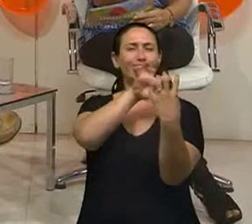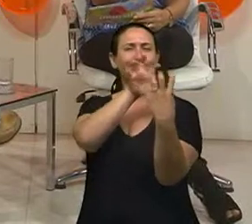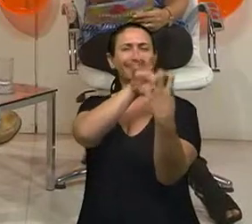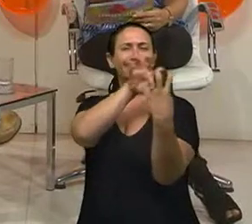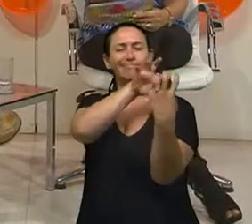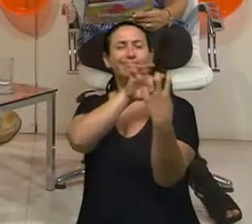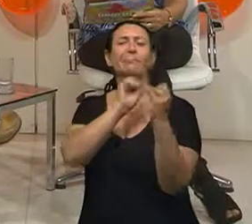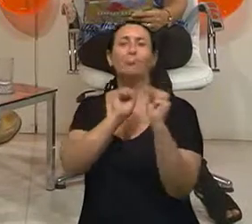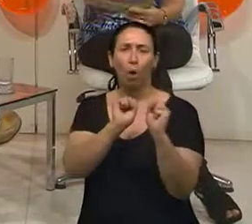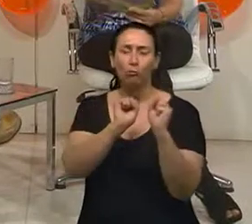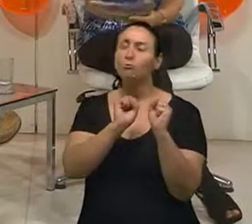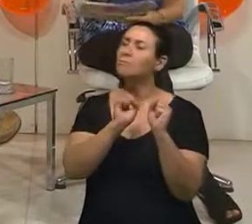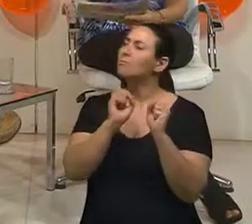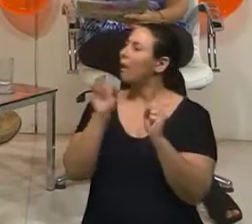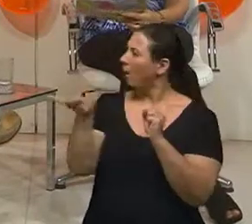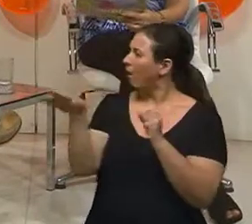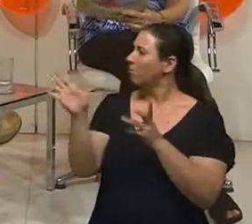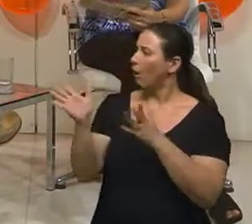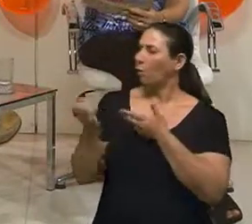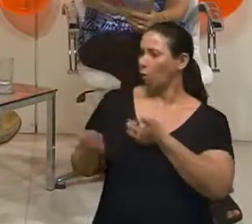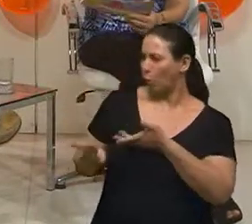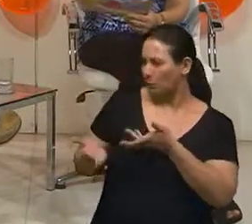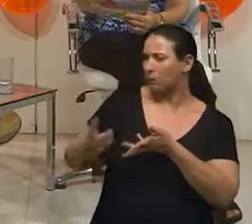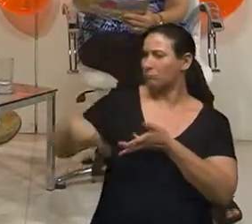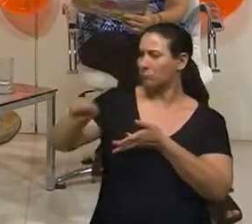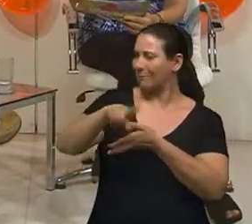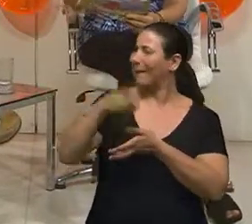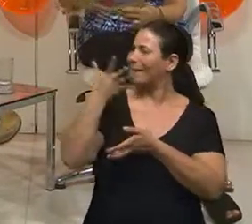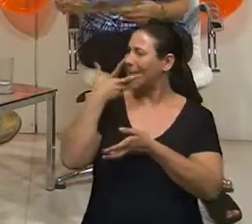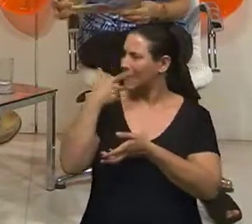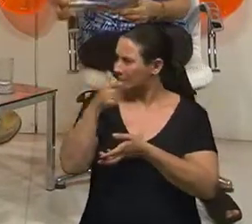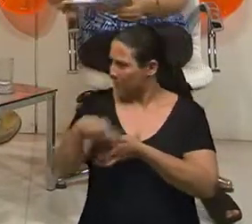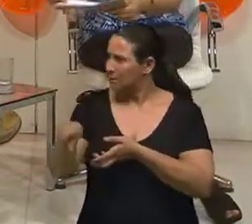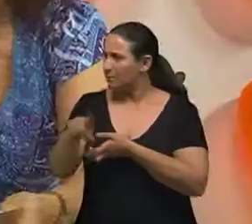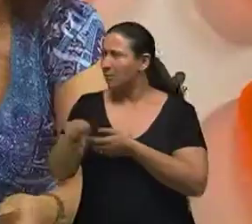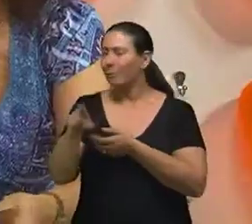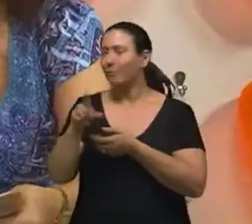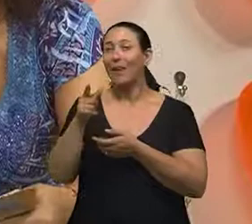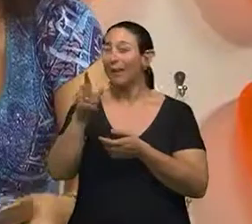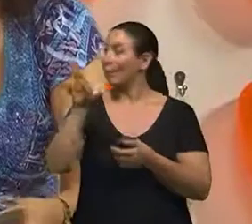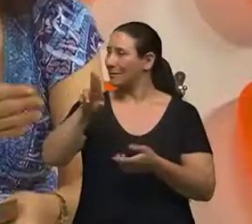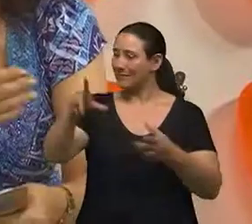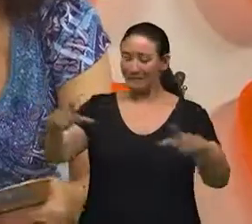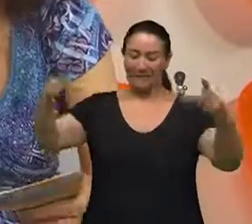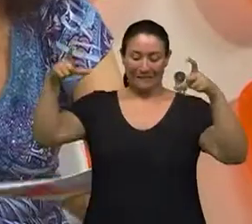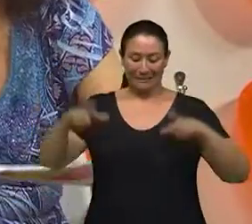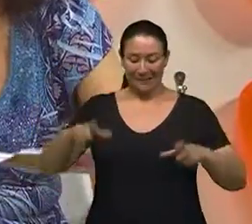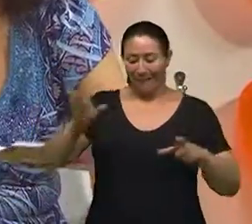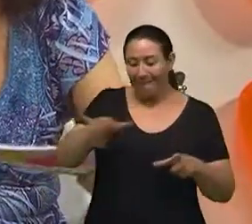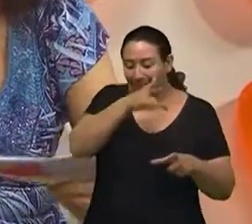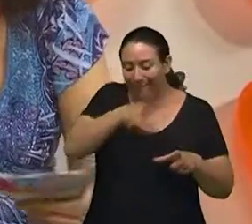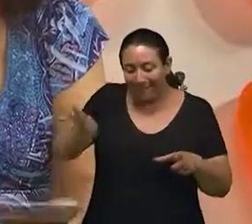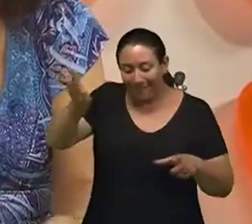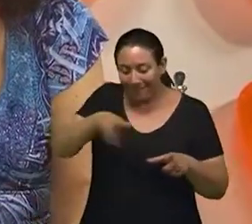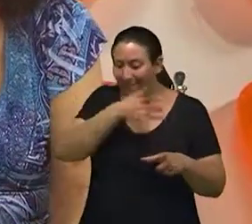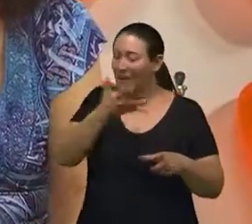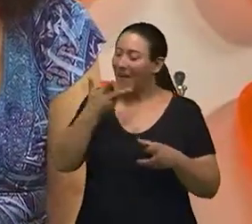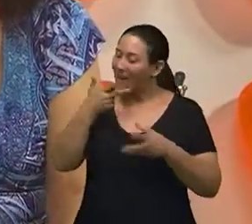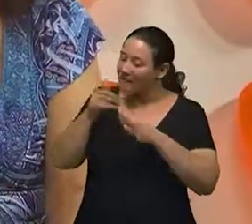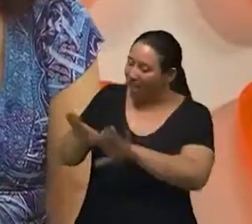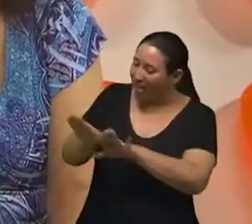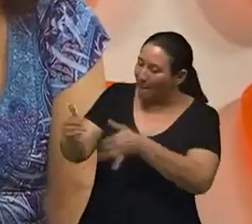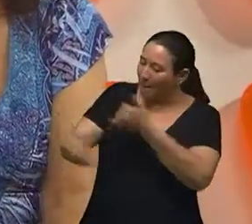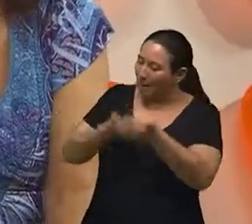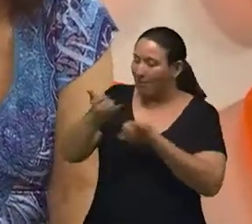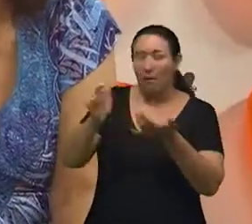hoje, adolescentes, pré-adolescentes, crianças, tem gente que bota o tablet ali no cercadinho onde a criança está brincando,